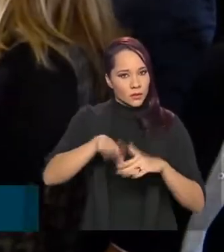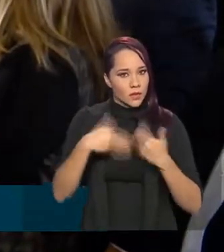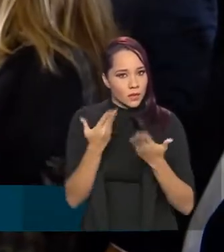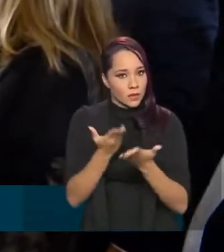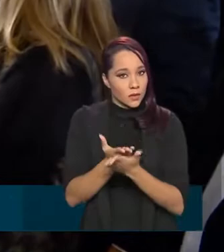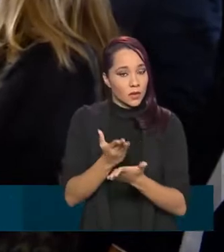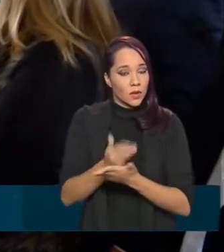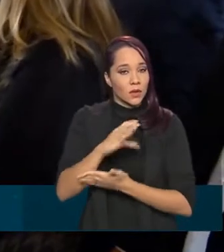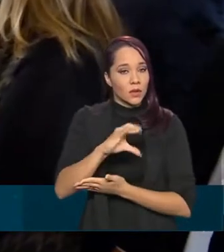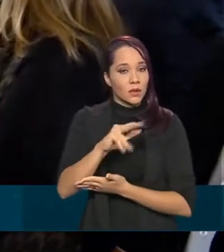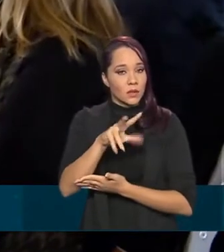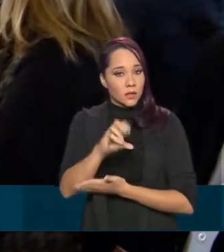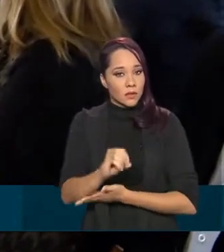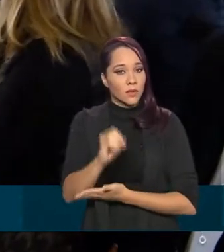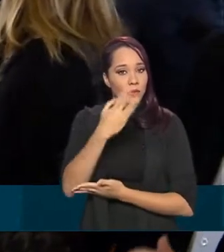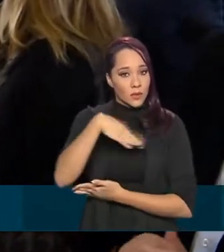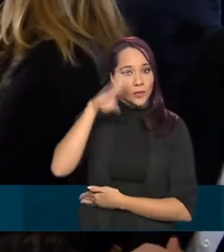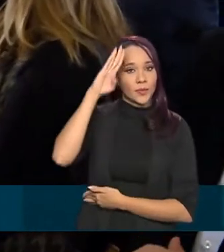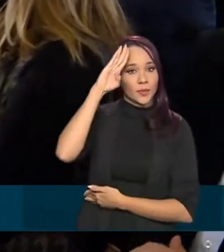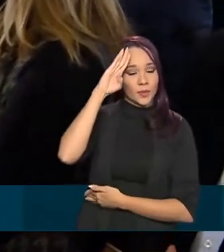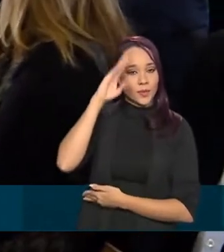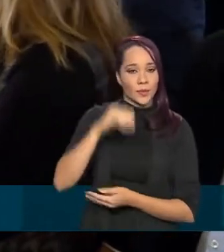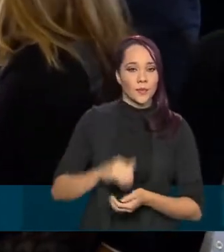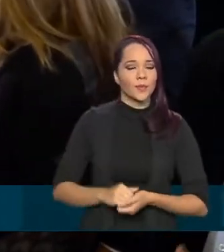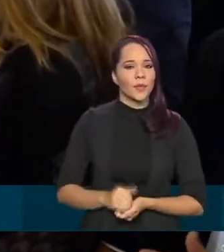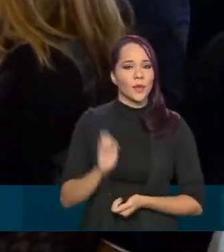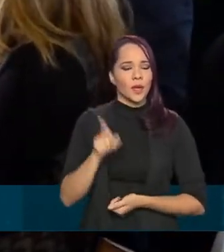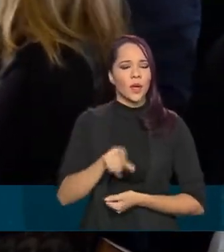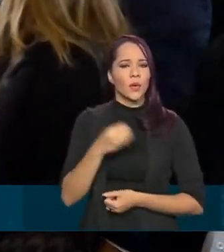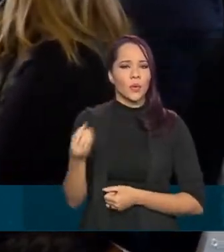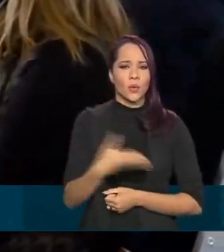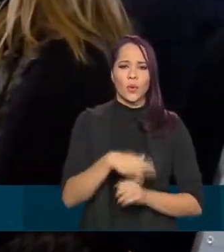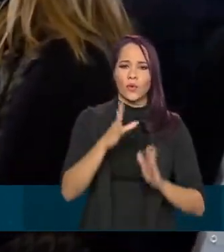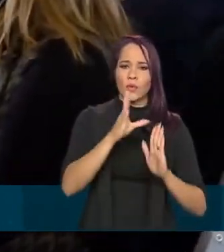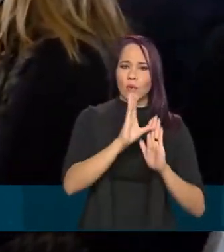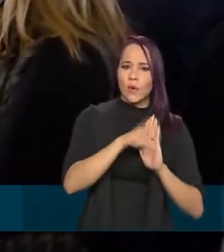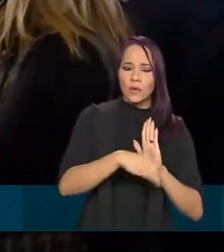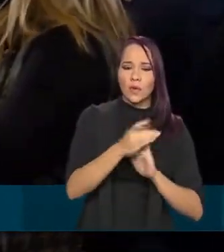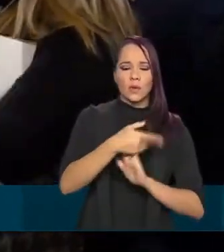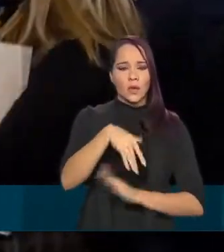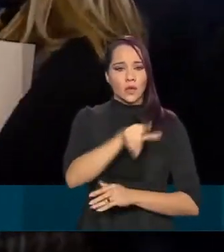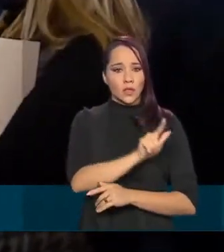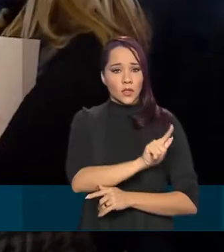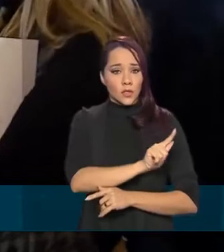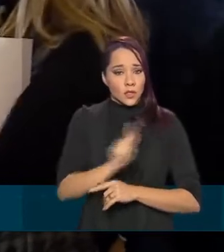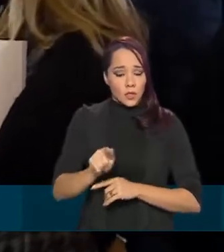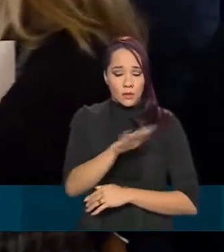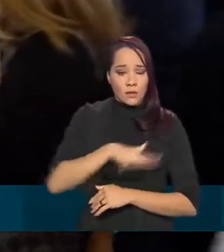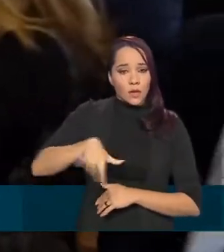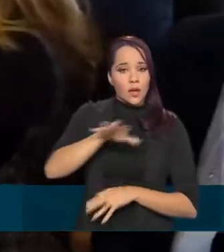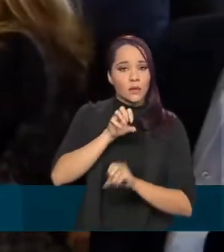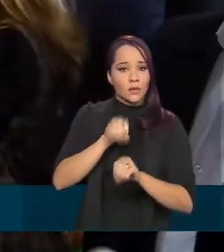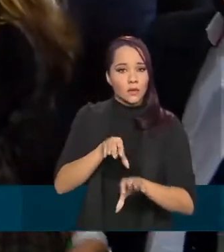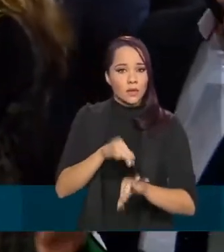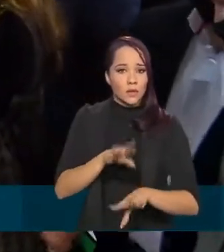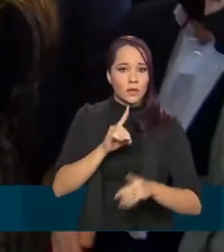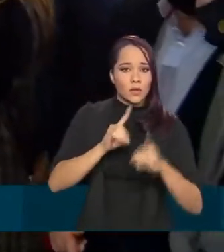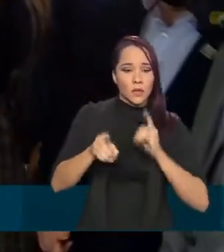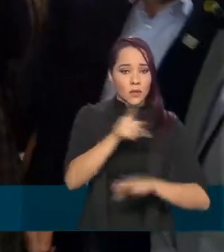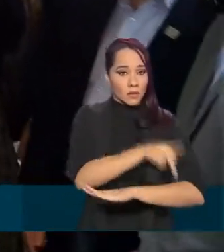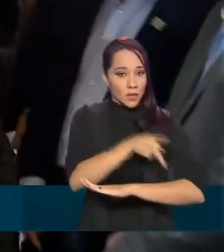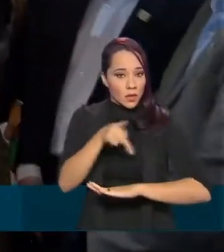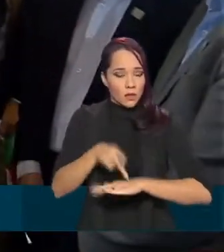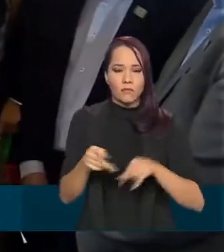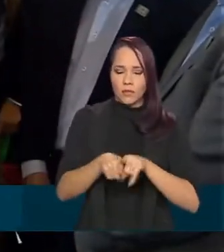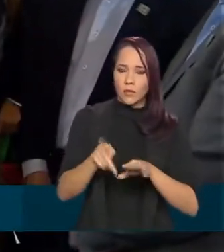Escolas Cívico-Militares é um novo conceito de gestão nas áreas educacional, didático-pedagógica